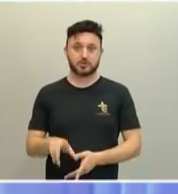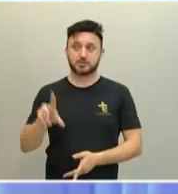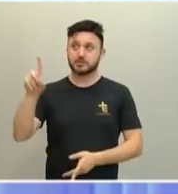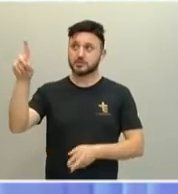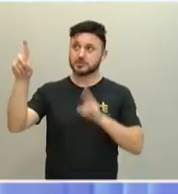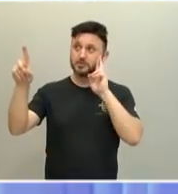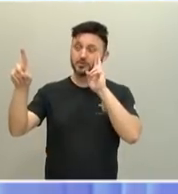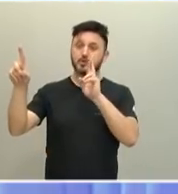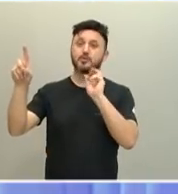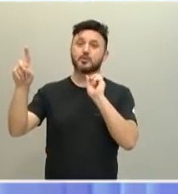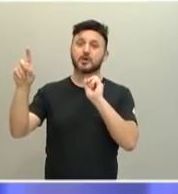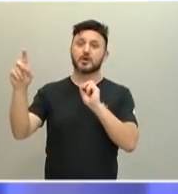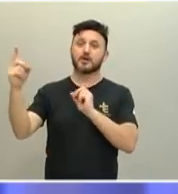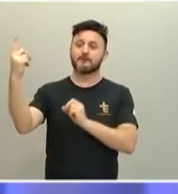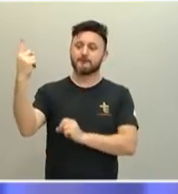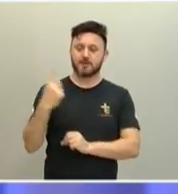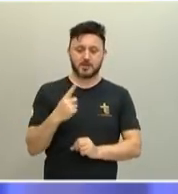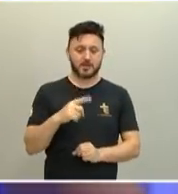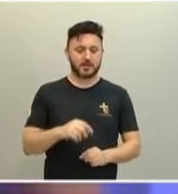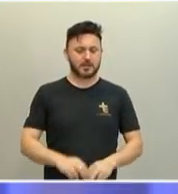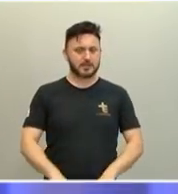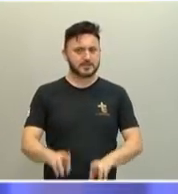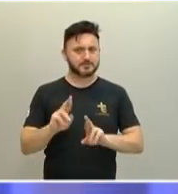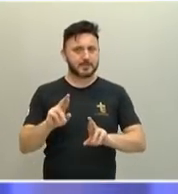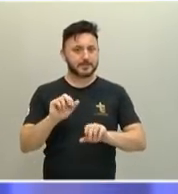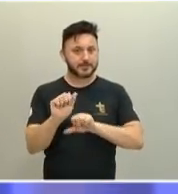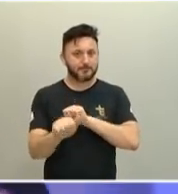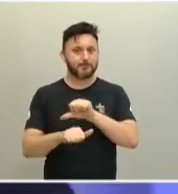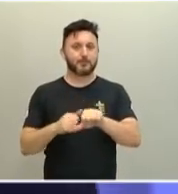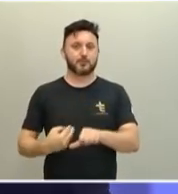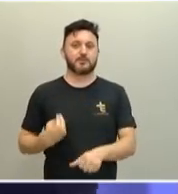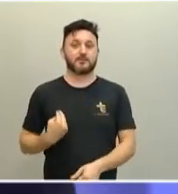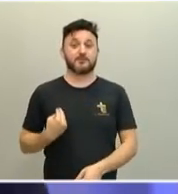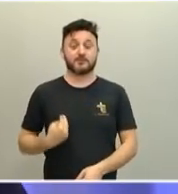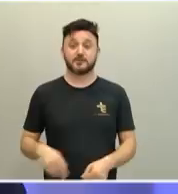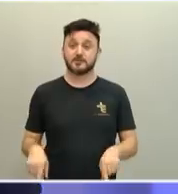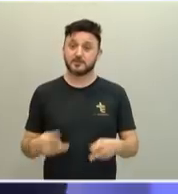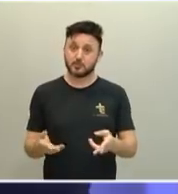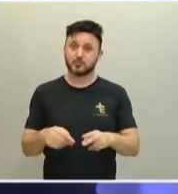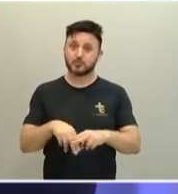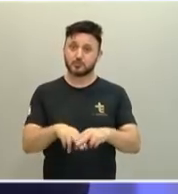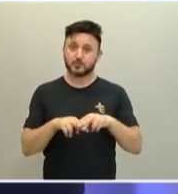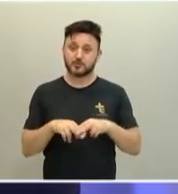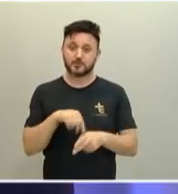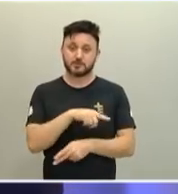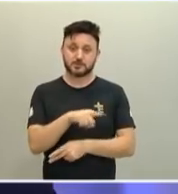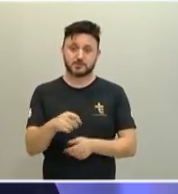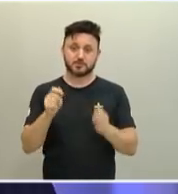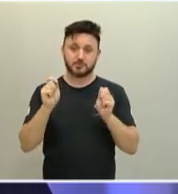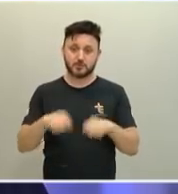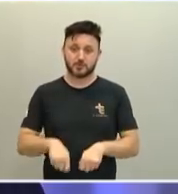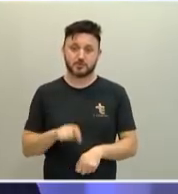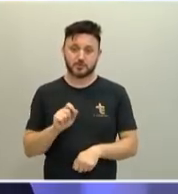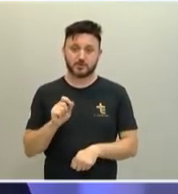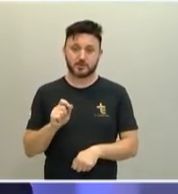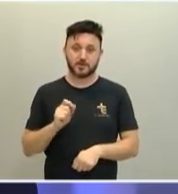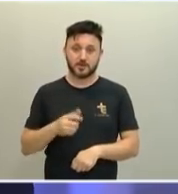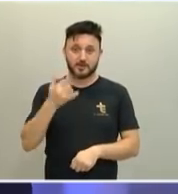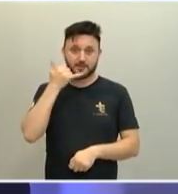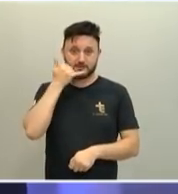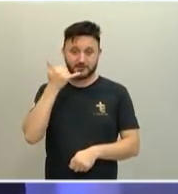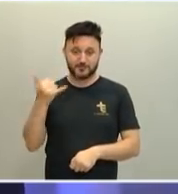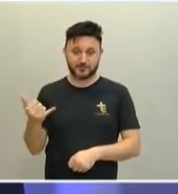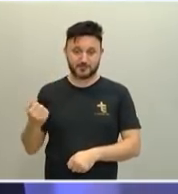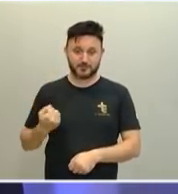possa ressuscitar, trazer vida, esperança. Então, por favor, agora é o momento que você pode pegar o seu